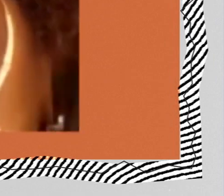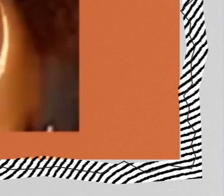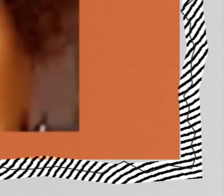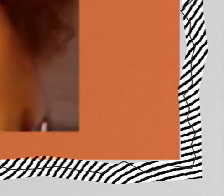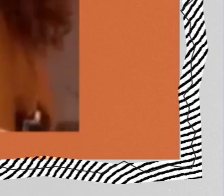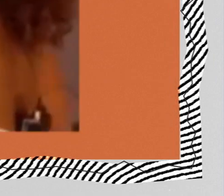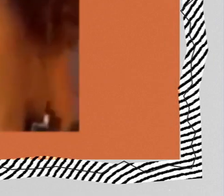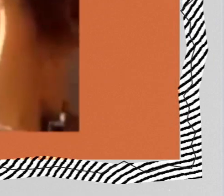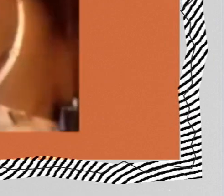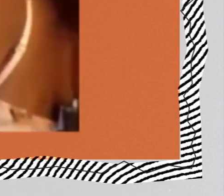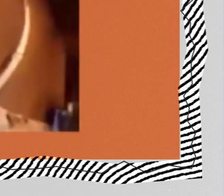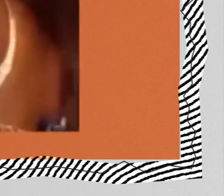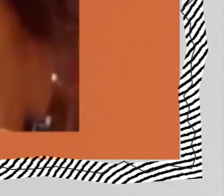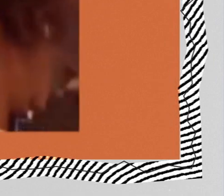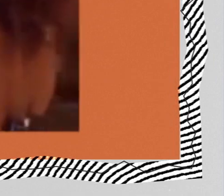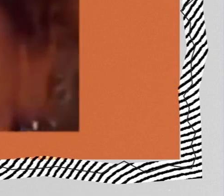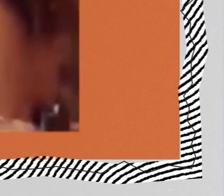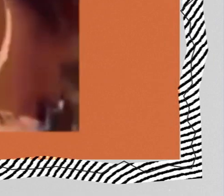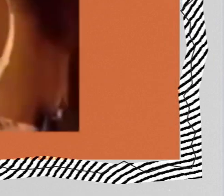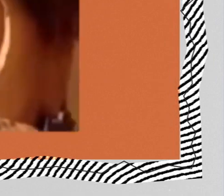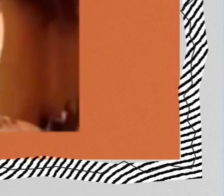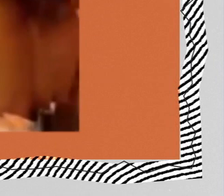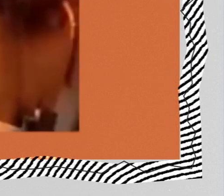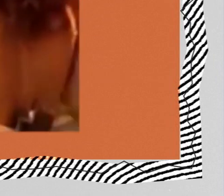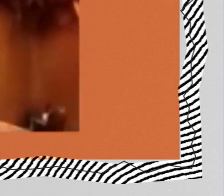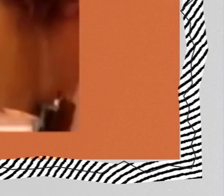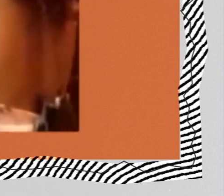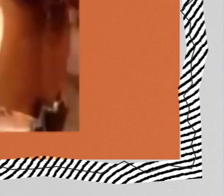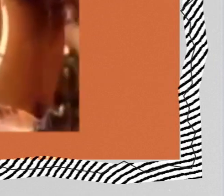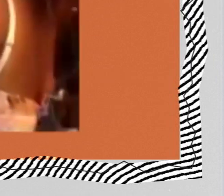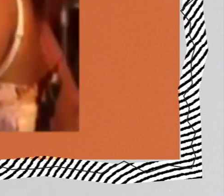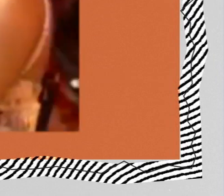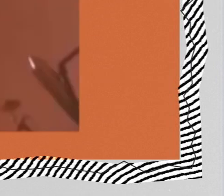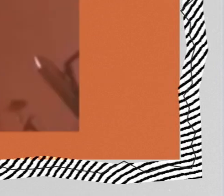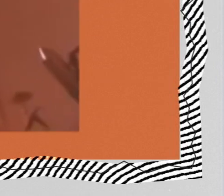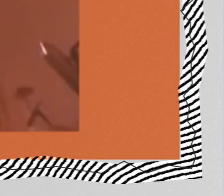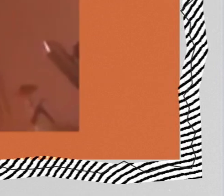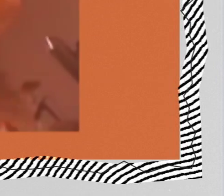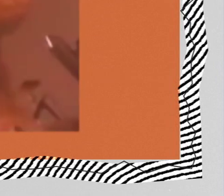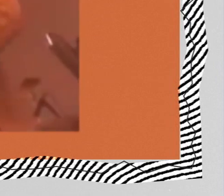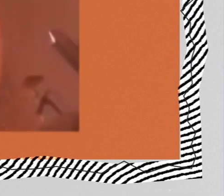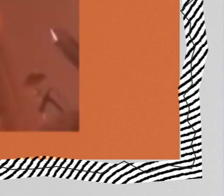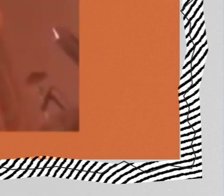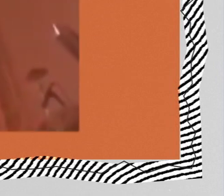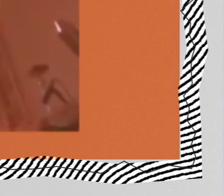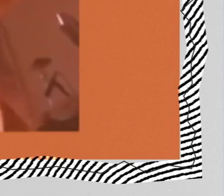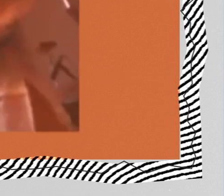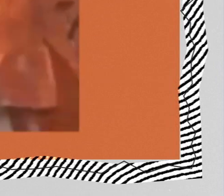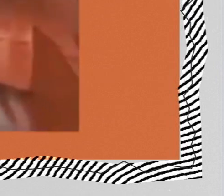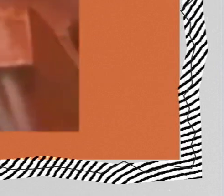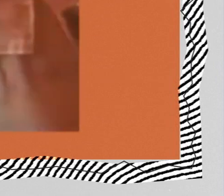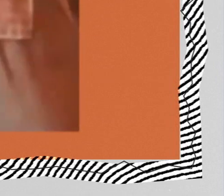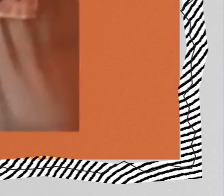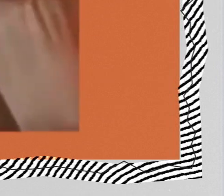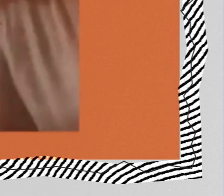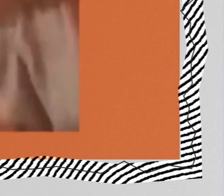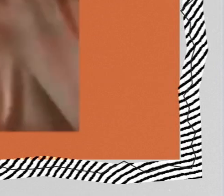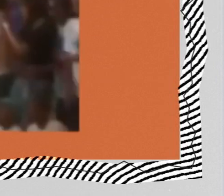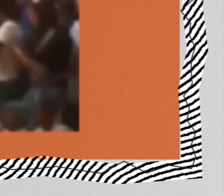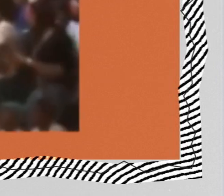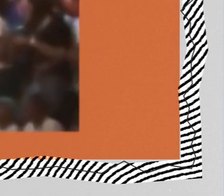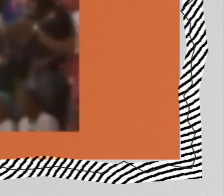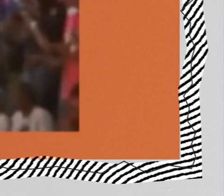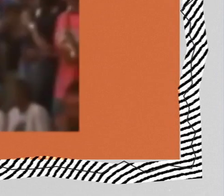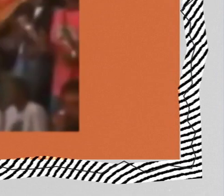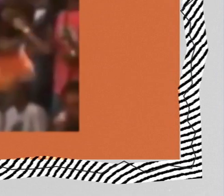Ao invés de cabelos trançados, veremos turbante de Tutankhamon. E as cabeças se enchem